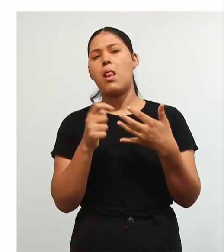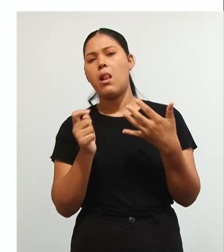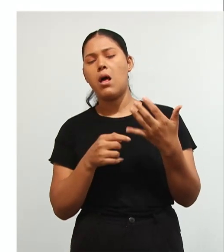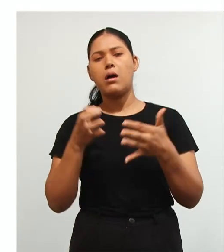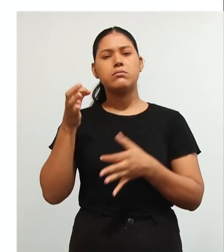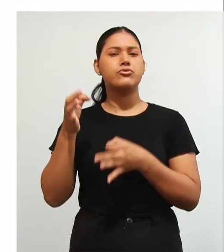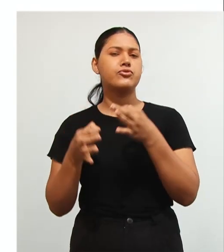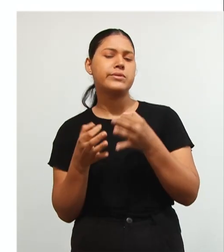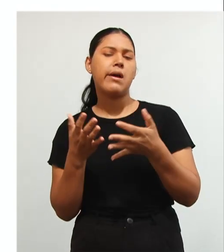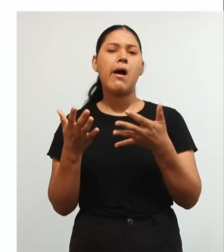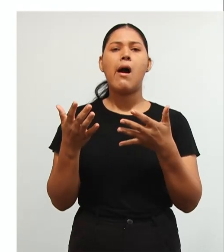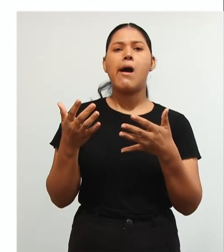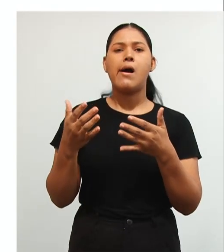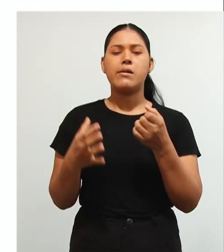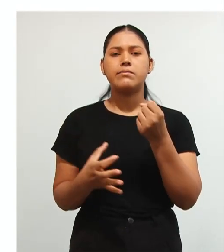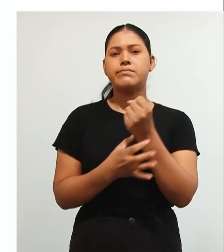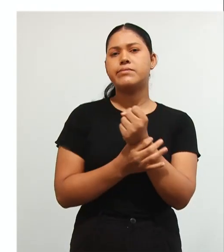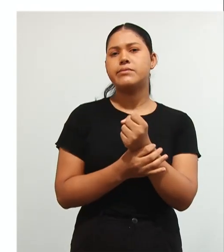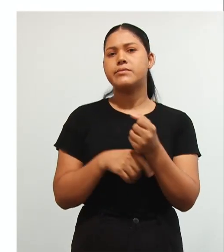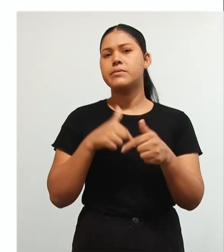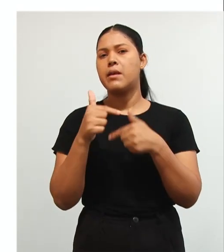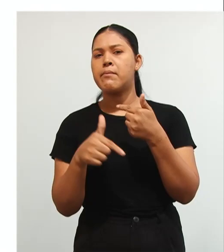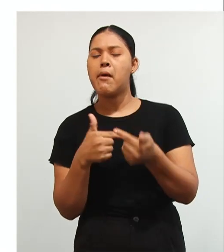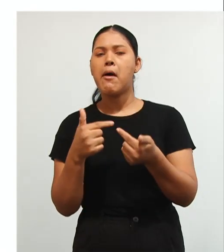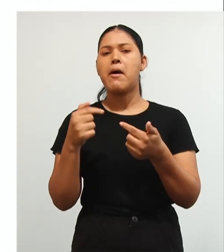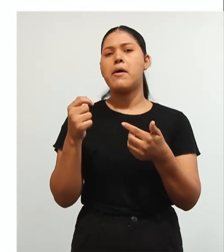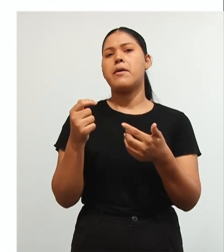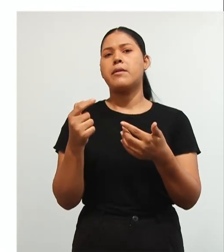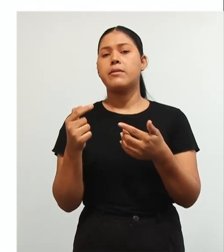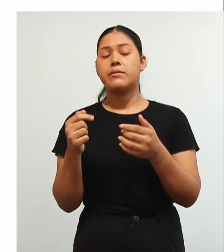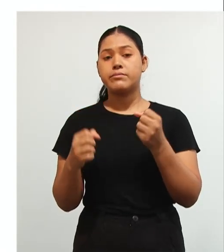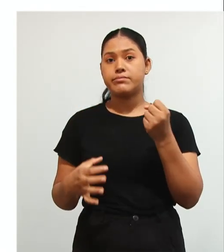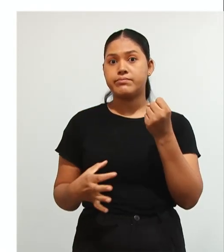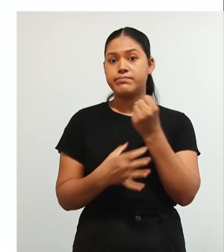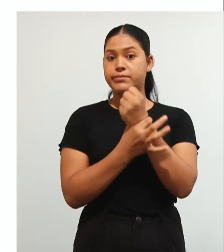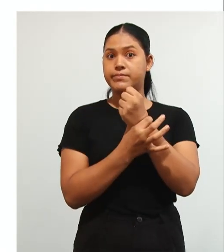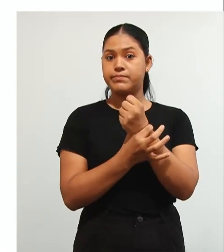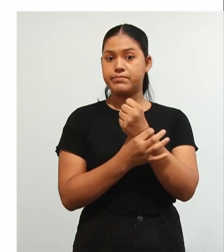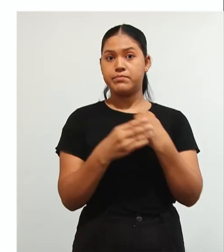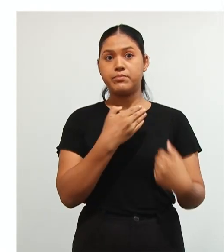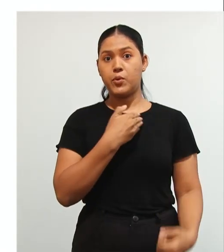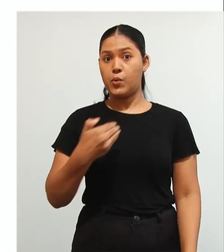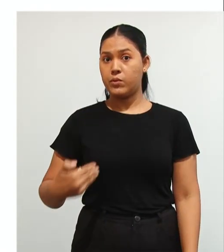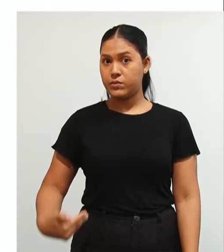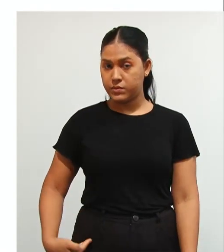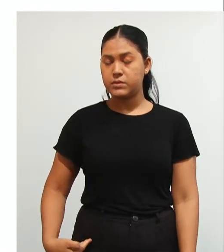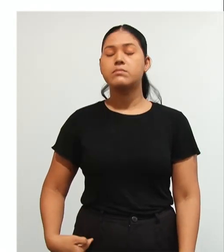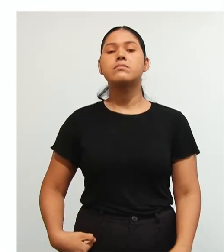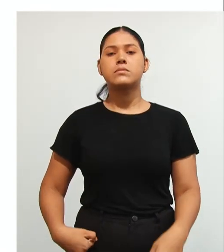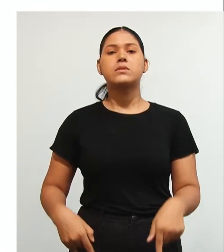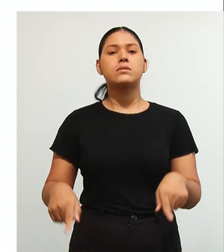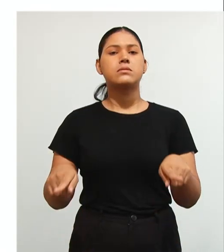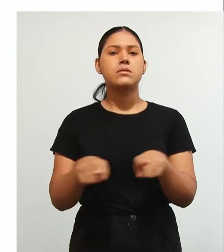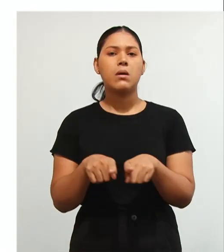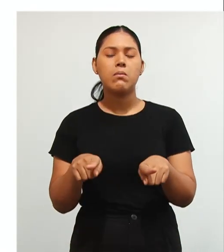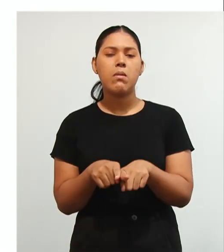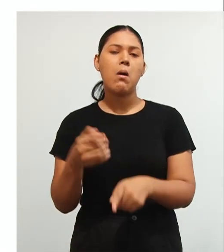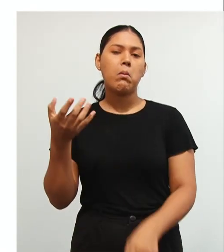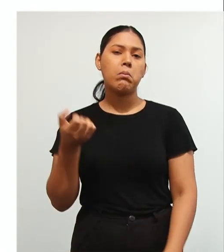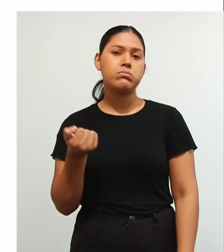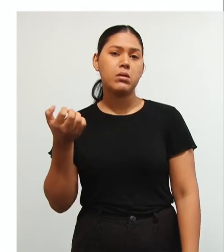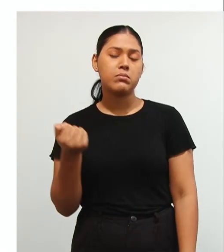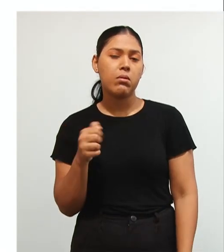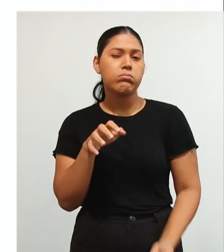judiciário, o seguro-desemprego e abono salarial, a defesa do governo, o legislativo, os benefícios dos idosos e